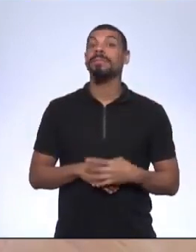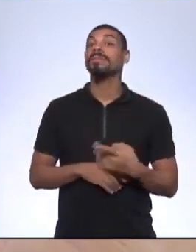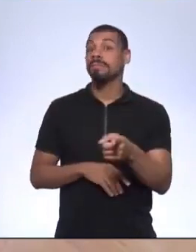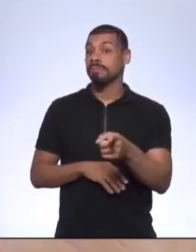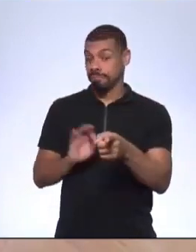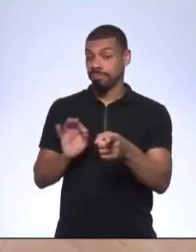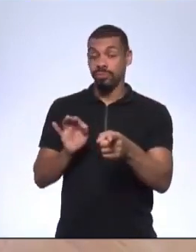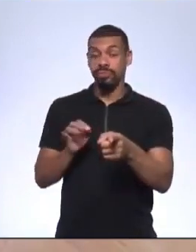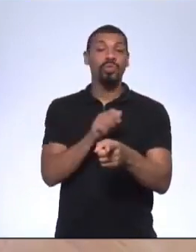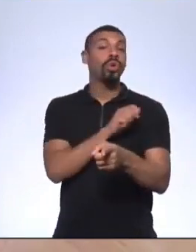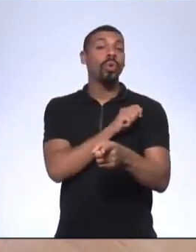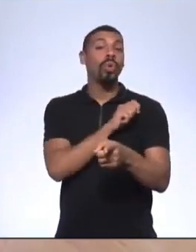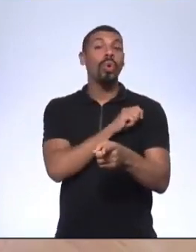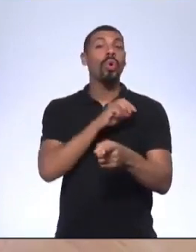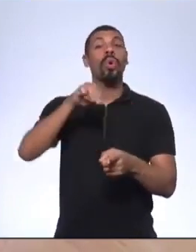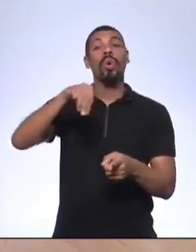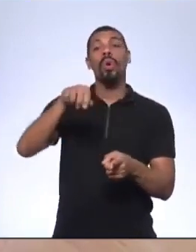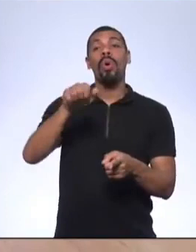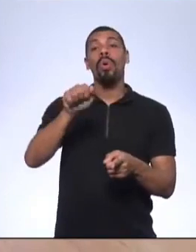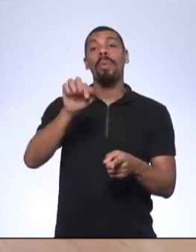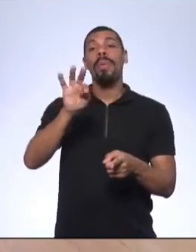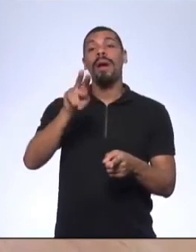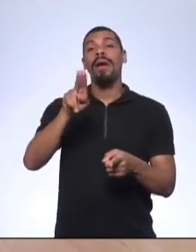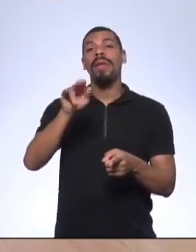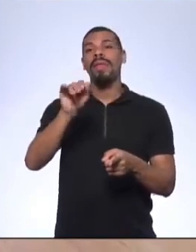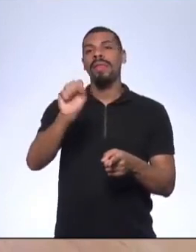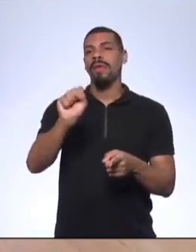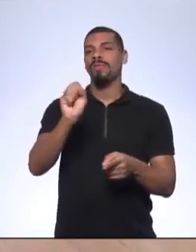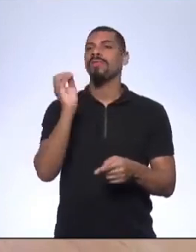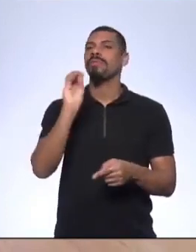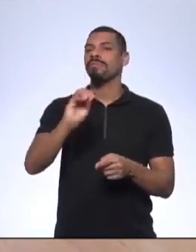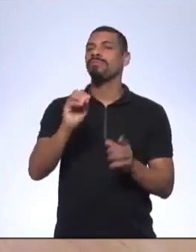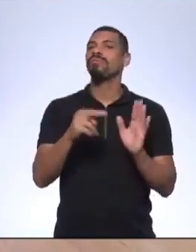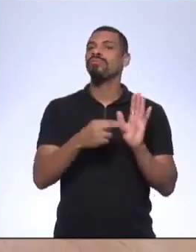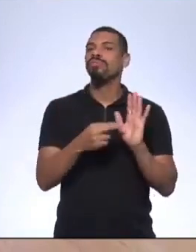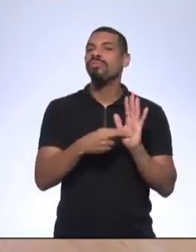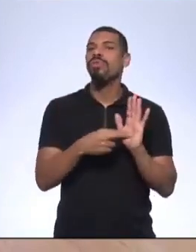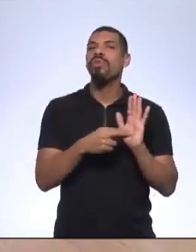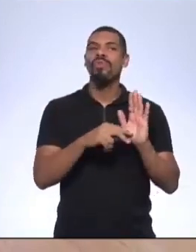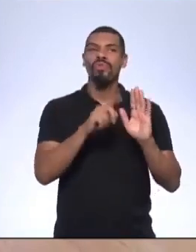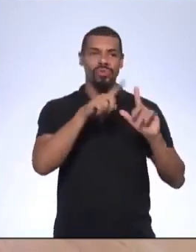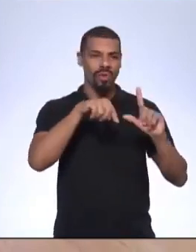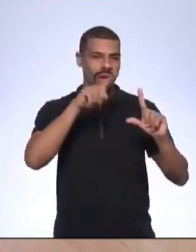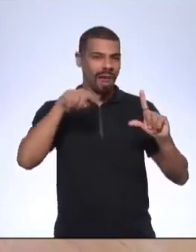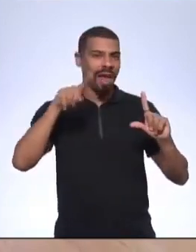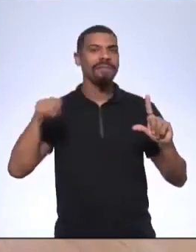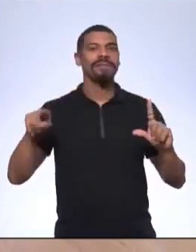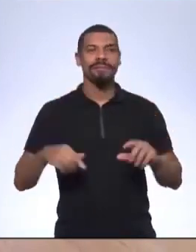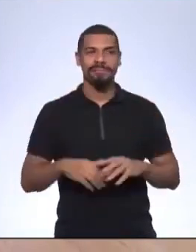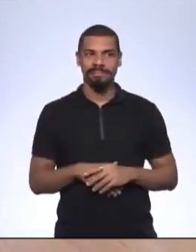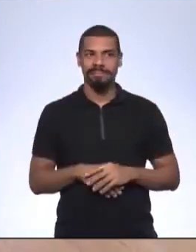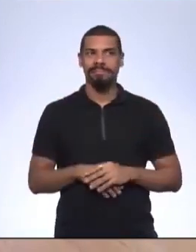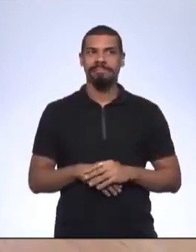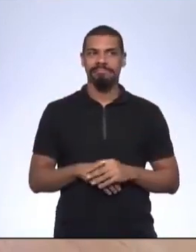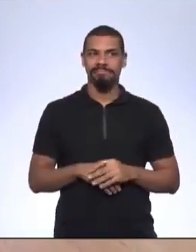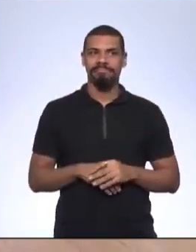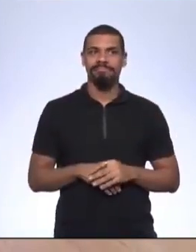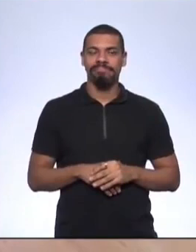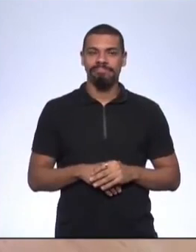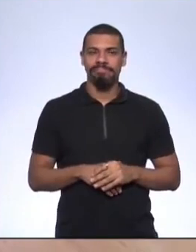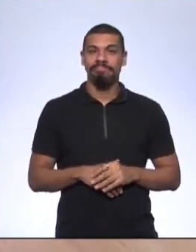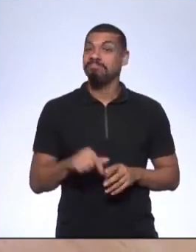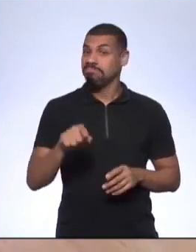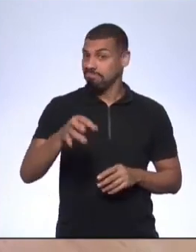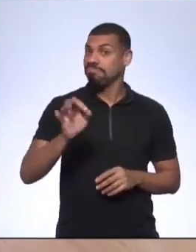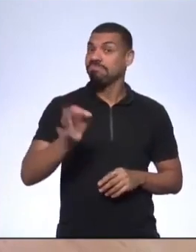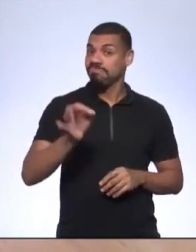Matheus ele falou aqui, dá para saber isso através dos gráficos. Olha aí. Já colocou aqui que você introduziu, ele já... E o